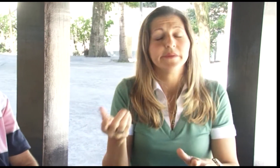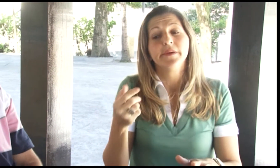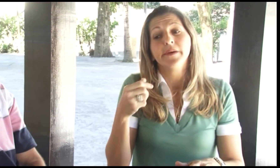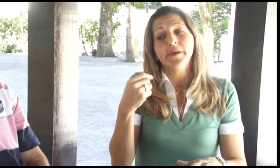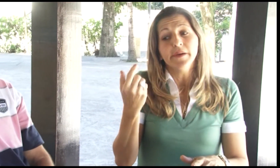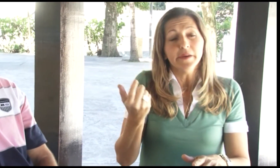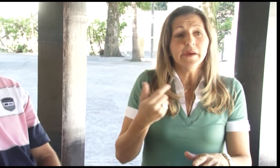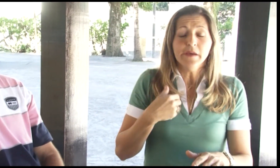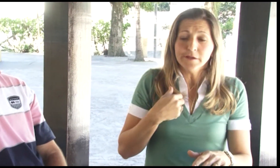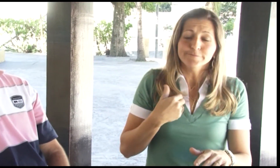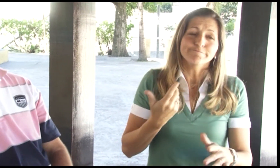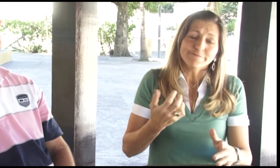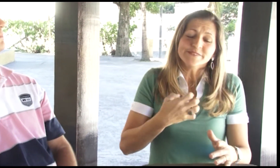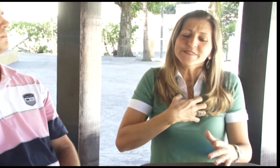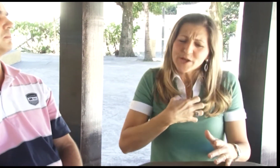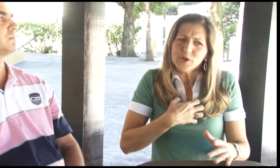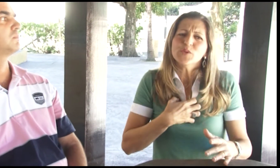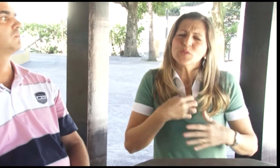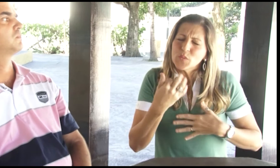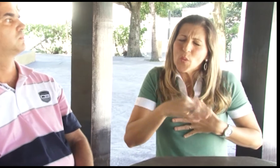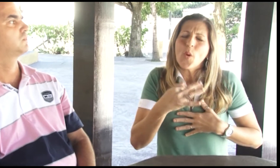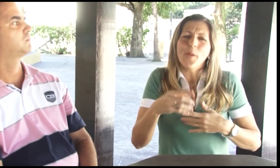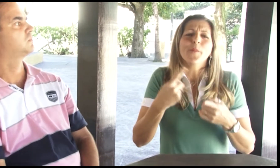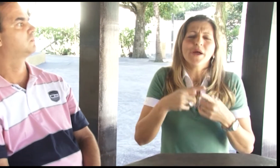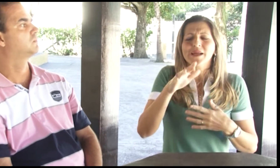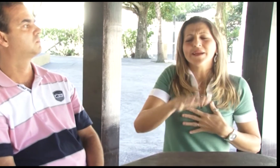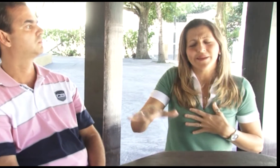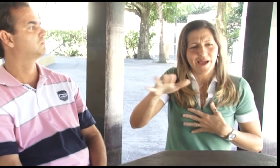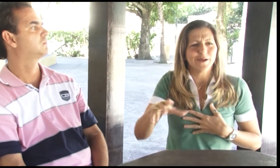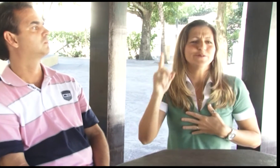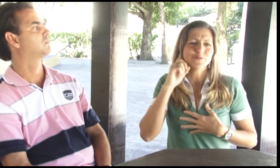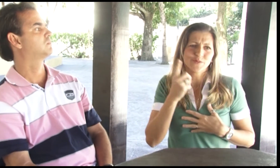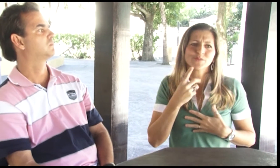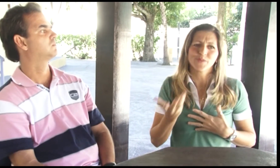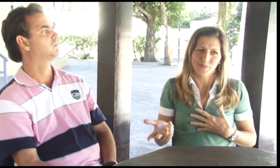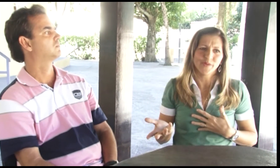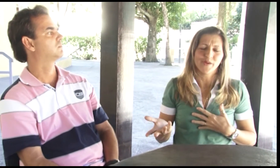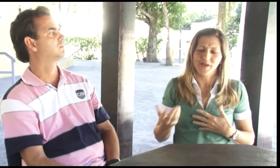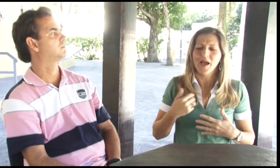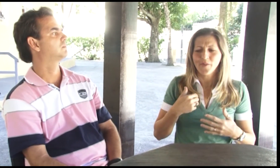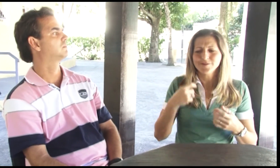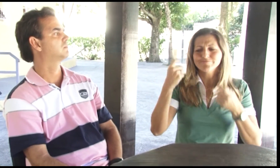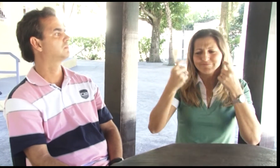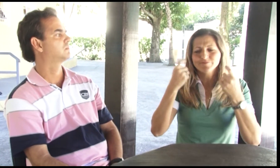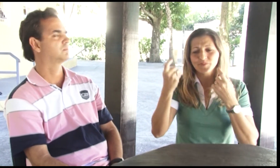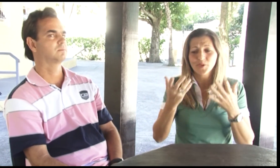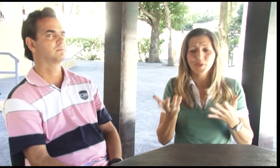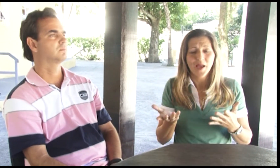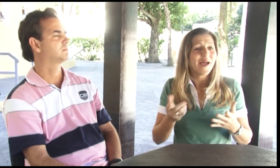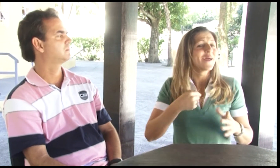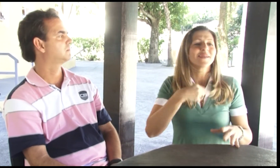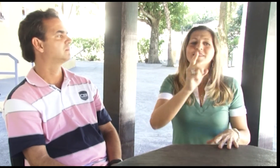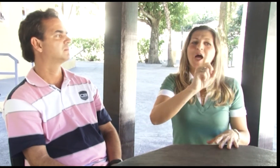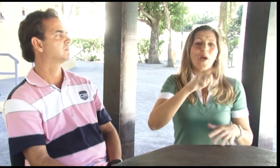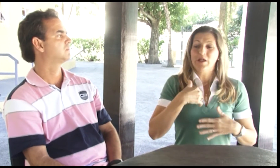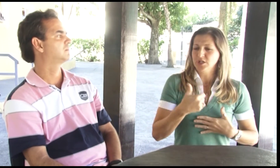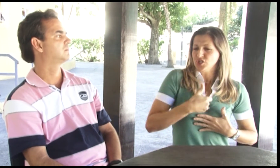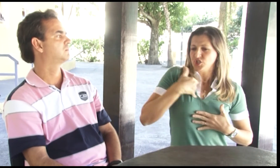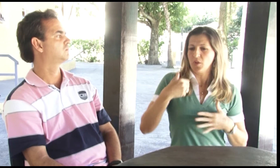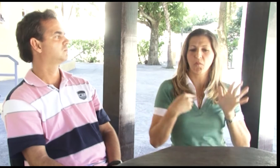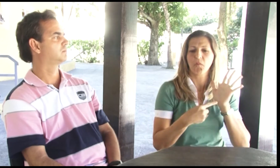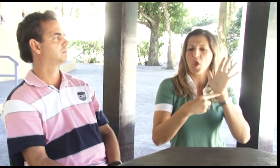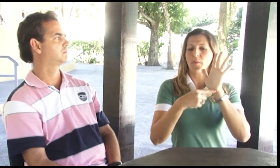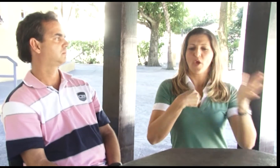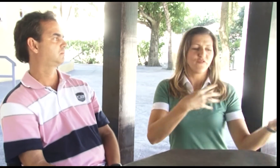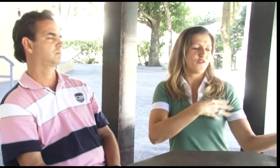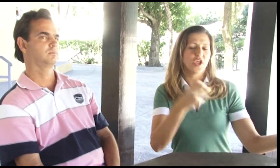pessoas divulgam, né, que é ótimo, é bom, e eu sinto, isso é muito doloroso, porque eu vejo, são crianças surdas, eu fico muito preocupada